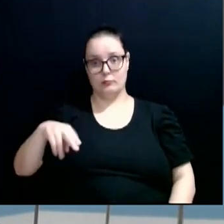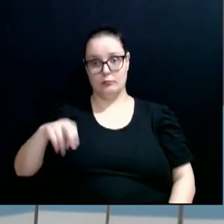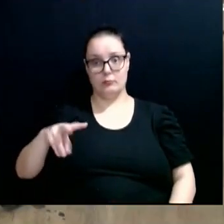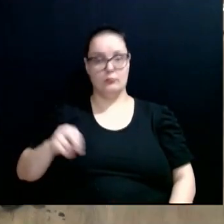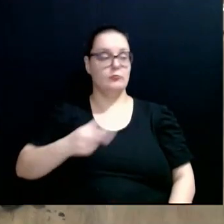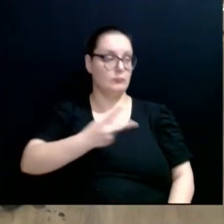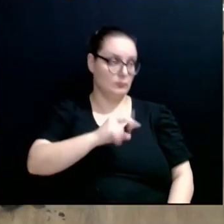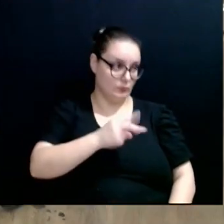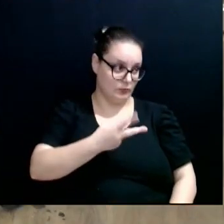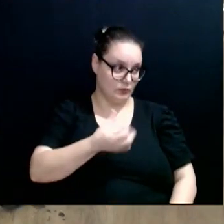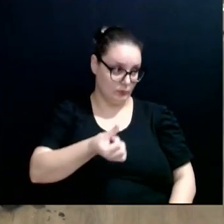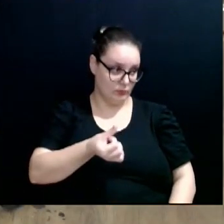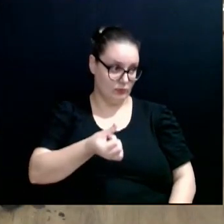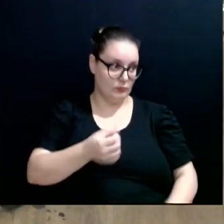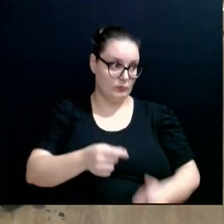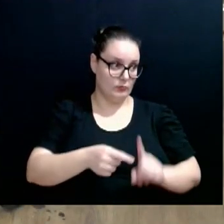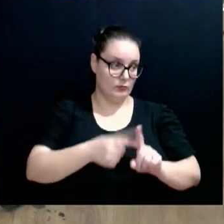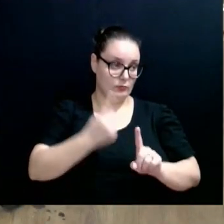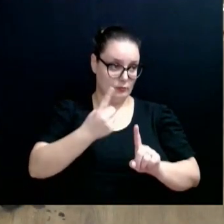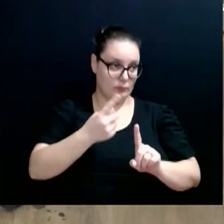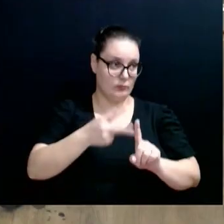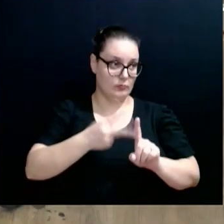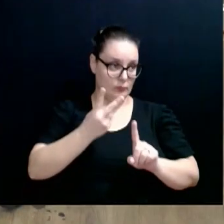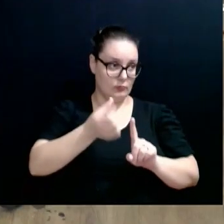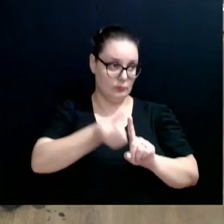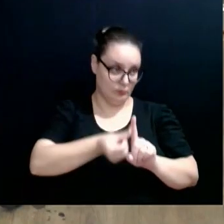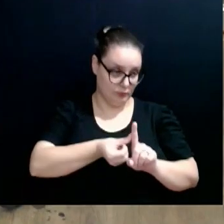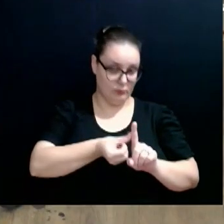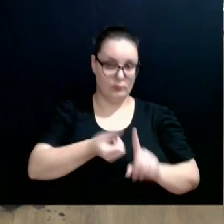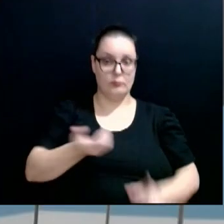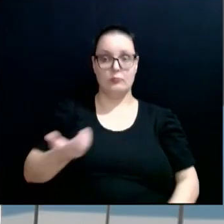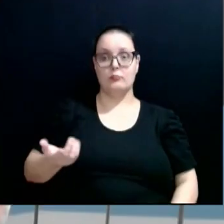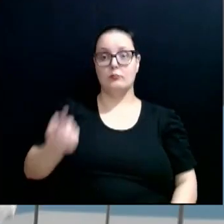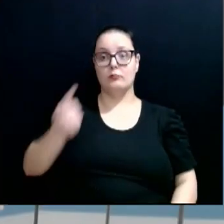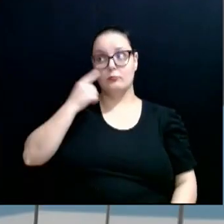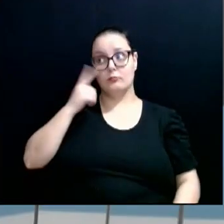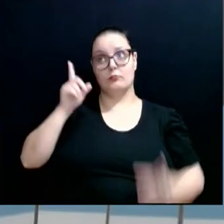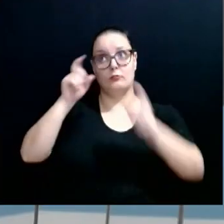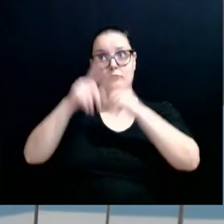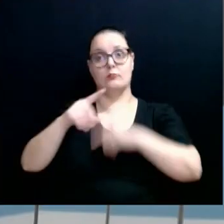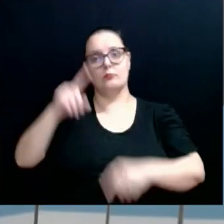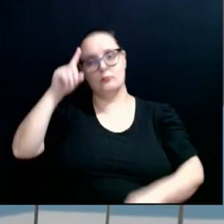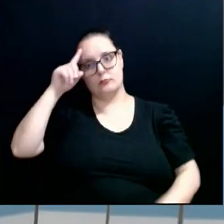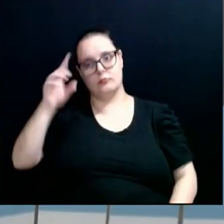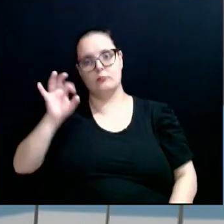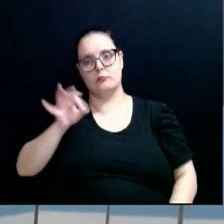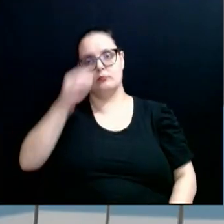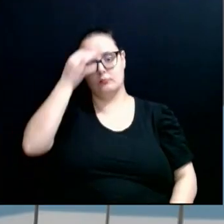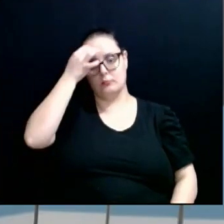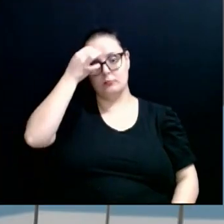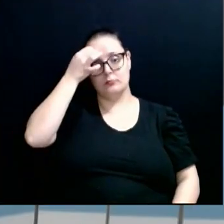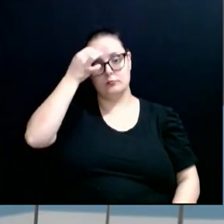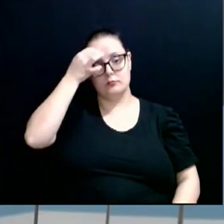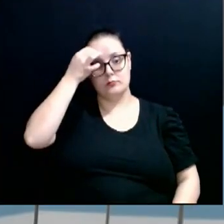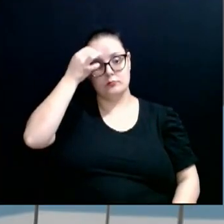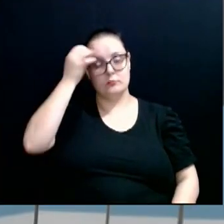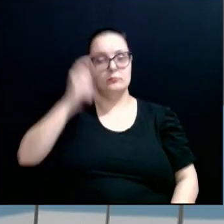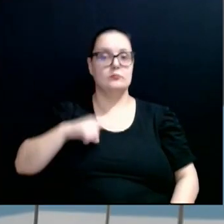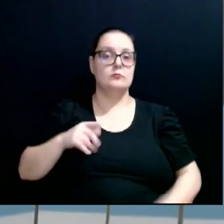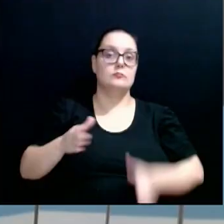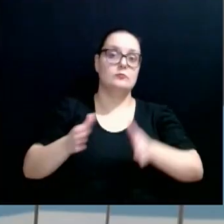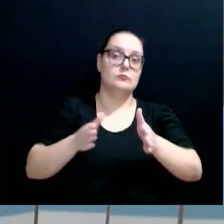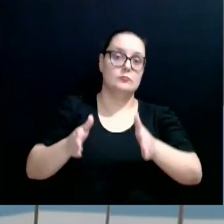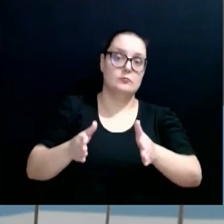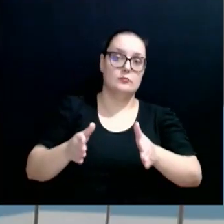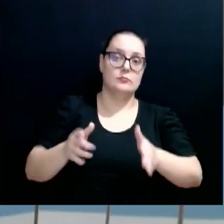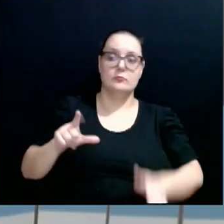segundo semestre? Olha, é difícil a gente dar uma data, né? Nós temos um prazo dentro da licitação de até 1 ano, se eu